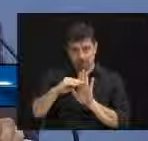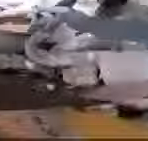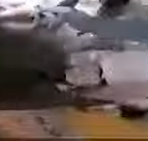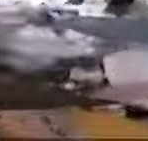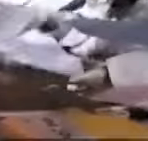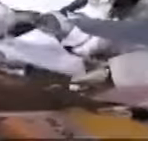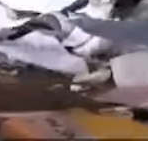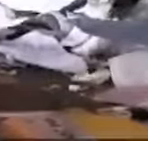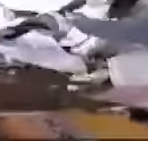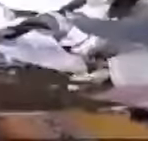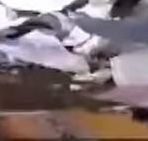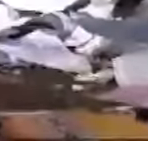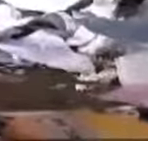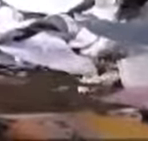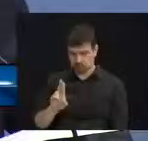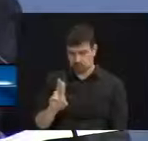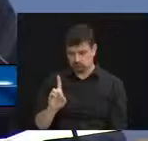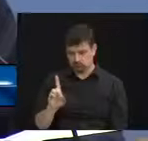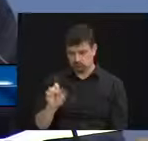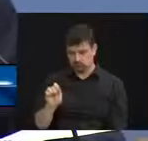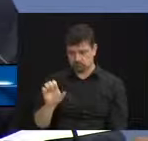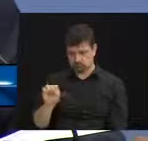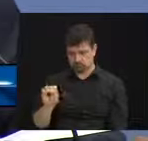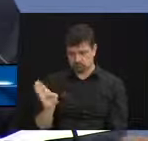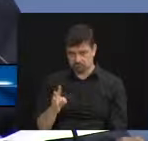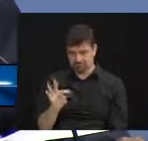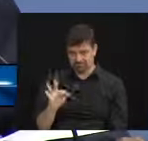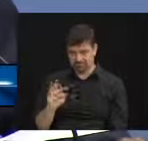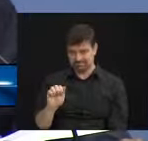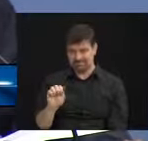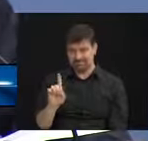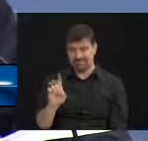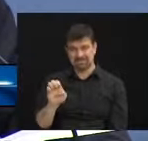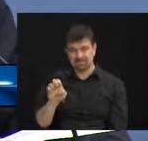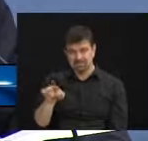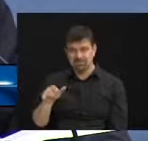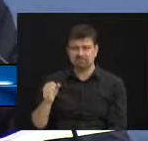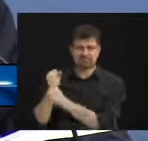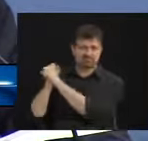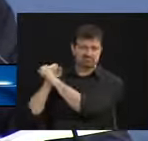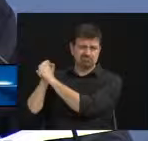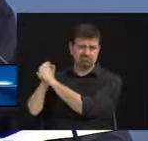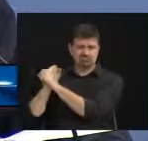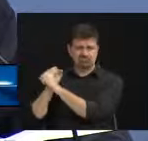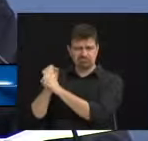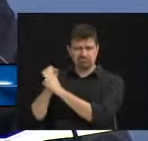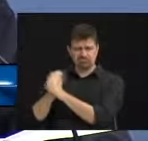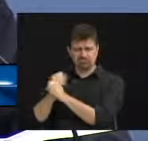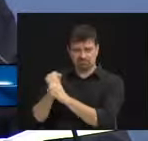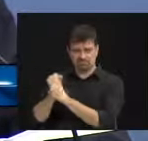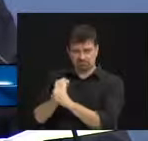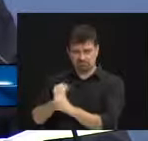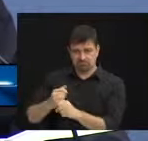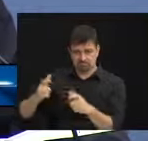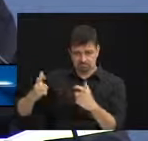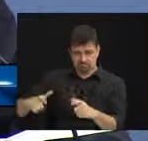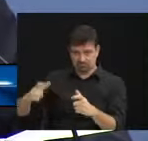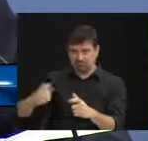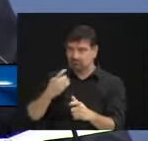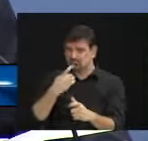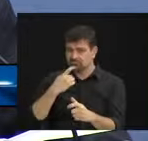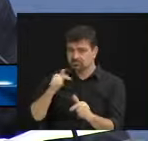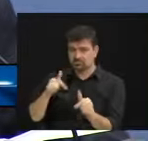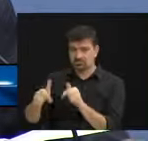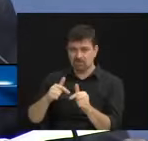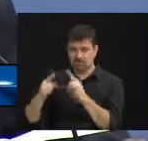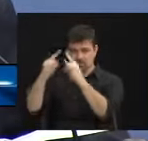cooperativa até conseguir essa área. Eles ficaram muitos anos ali, mesmo sendo de Campinas, trabalhando